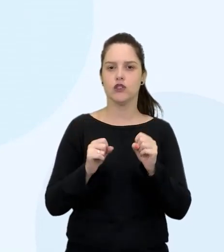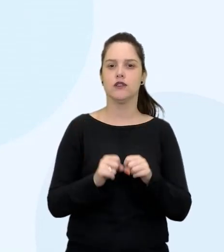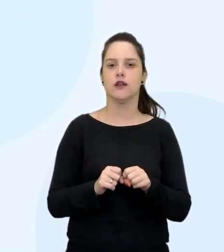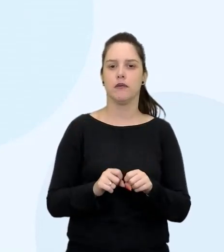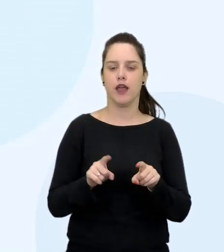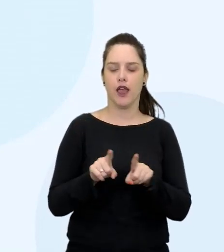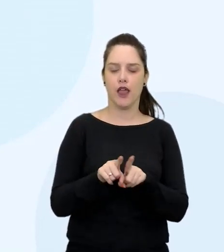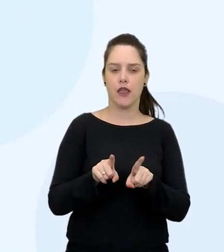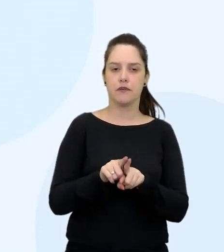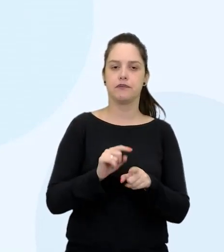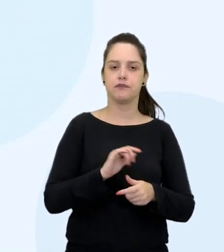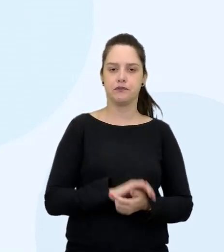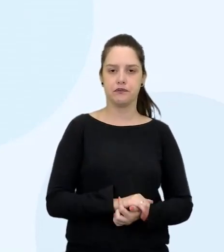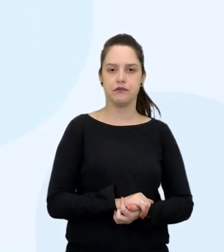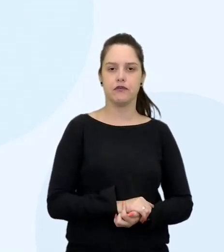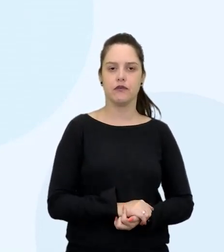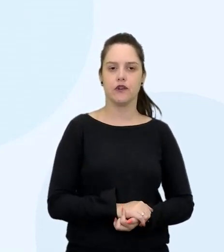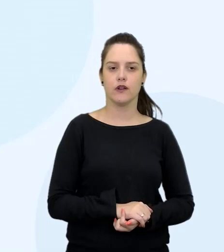ali, né? Entre